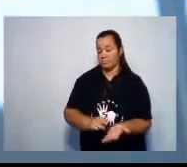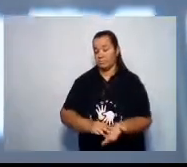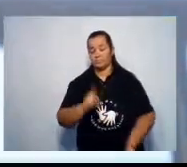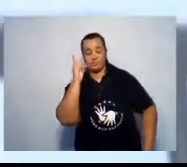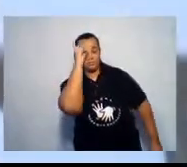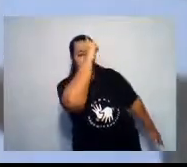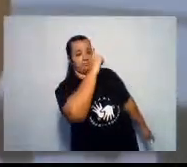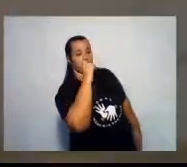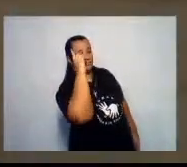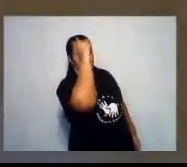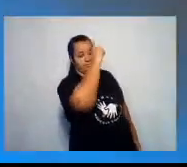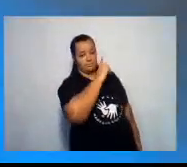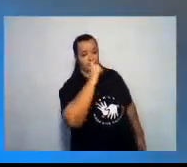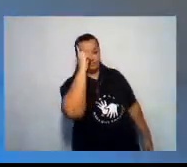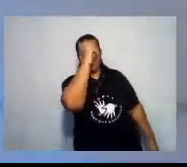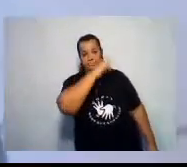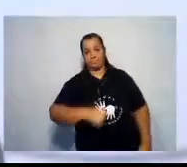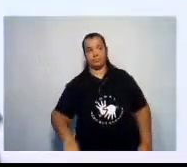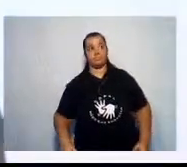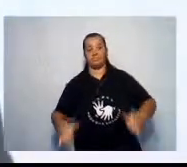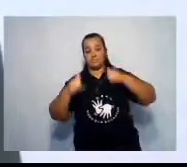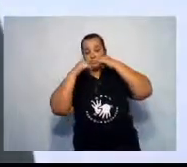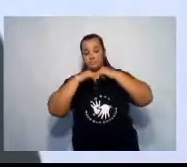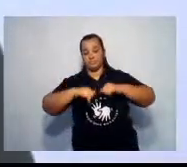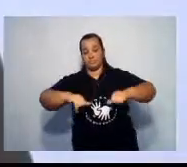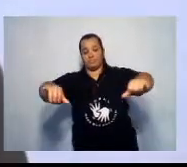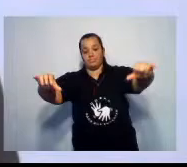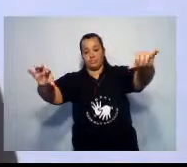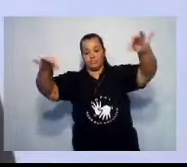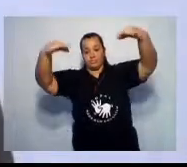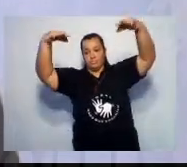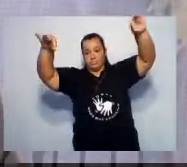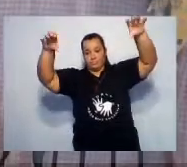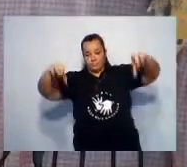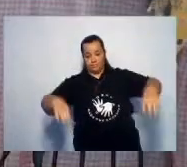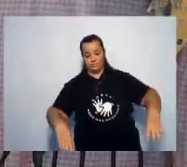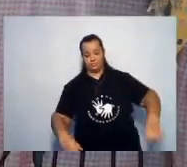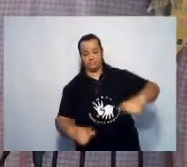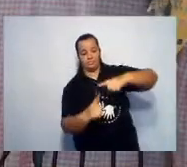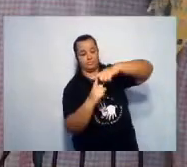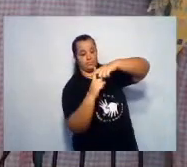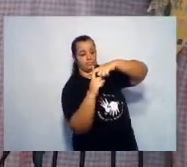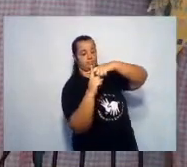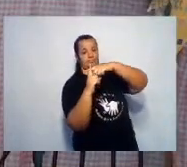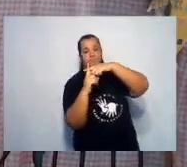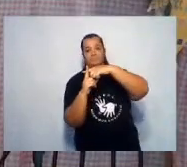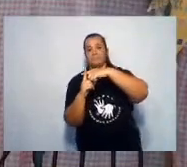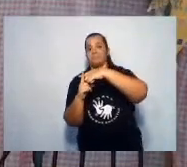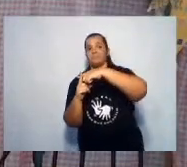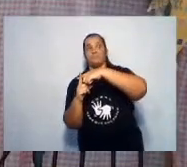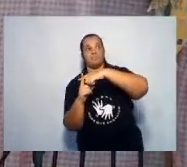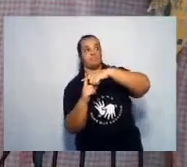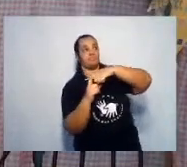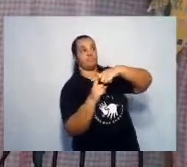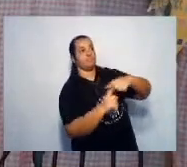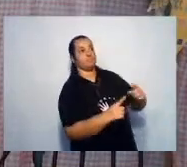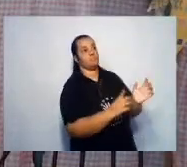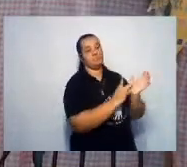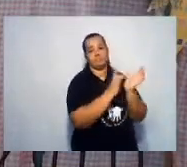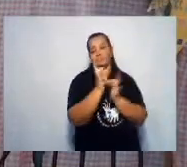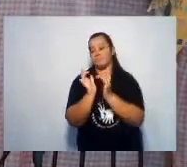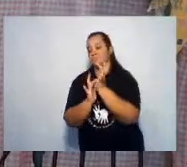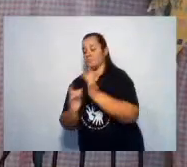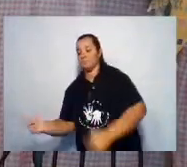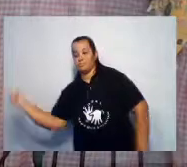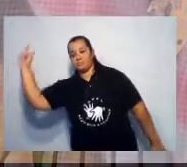de domingo. Eu anuncio nos sinos das catedrais, tu